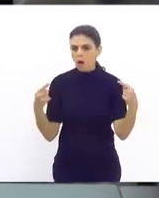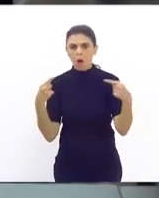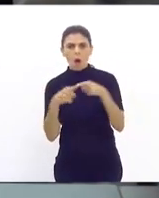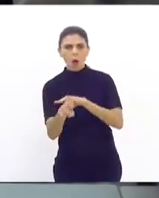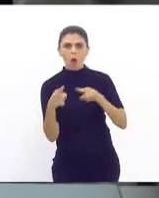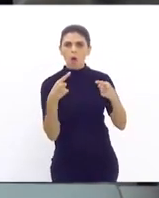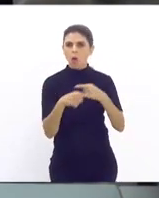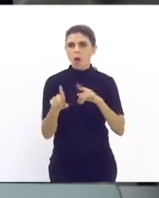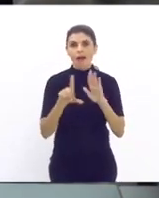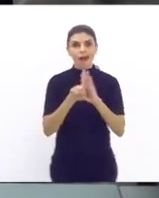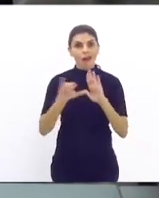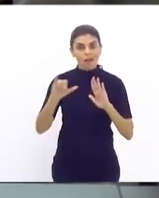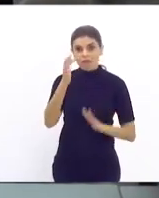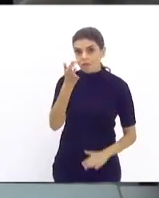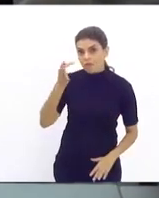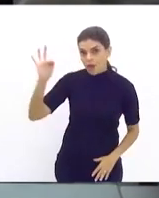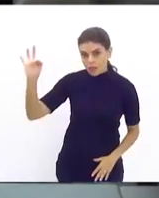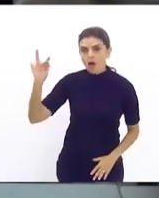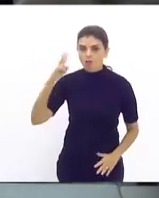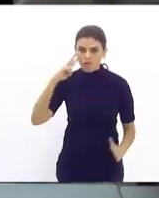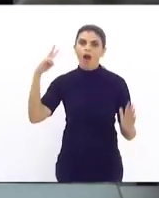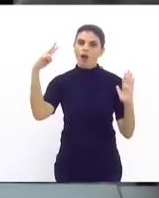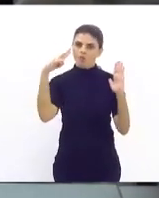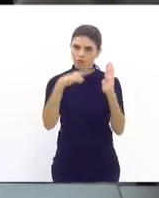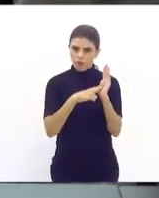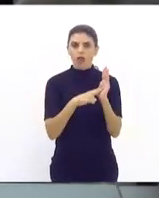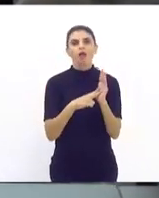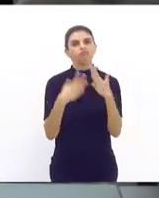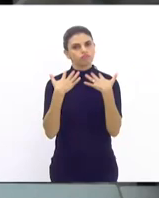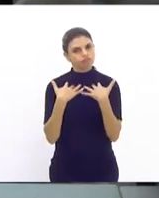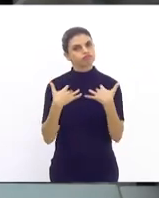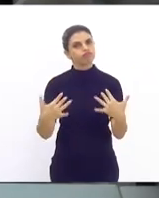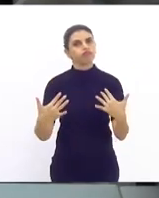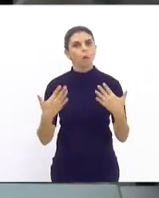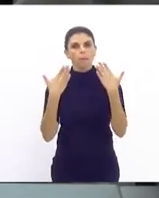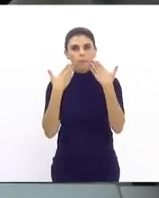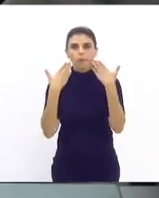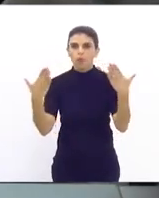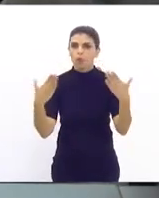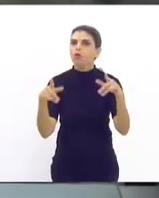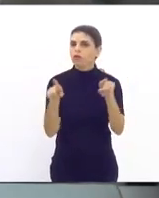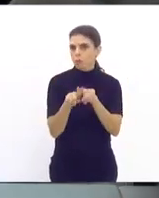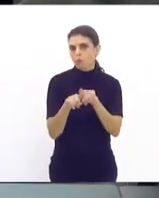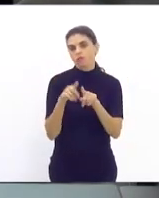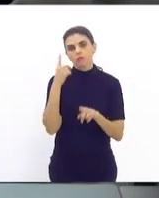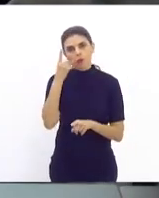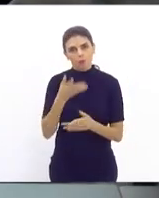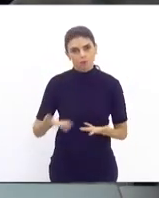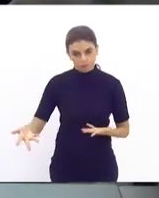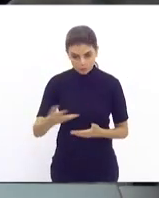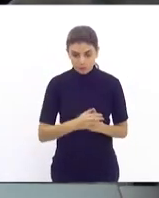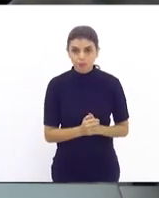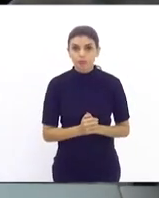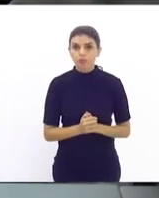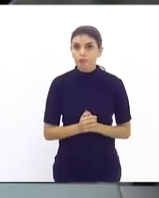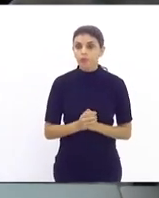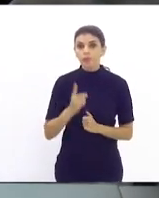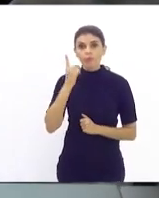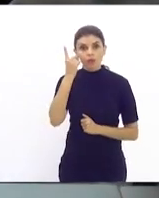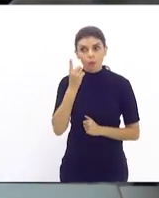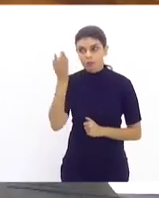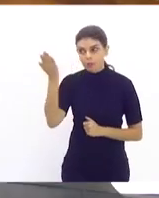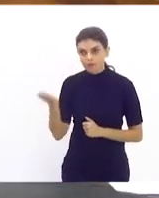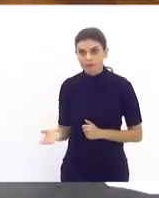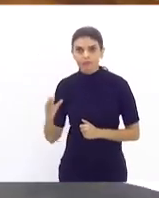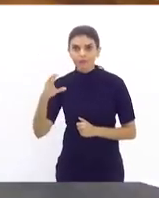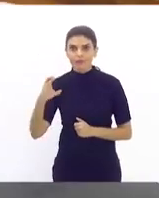contrariando a legislação federal, etc., será visto tanto na audiência pública quanto nas emendas, senhores deputados. Muito obrigado. Deputada Célia, Vossa Excelência fez